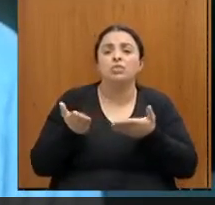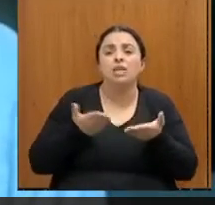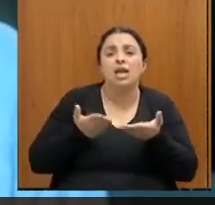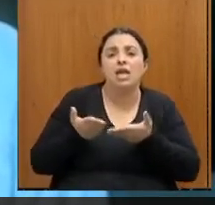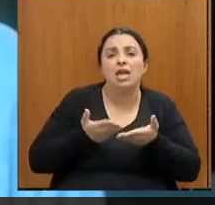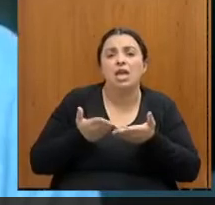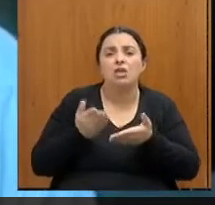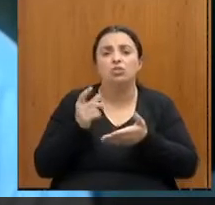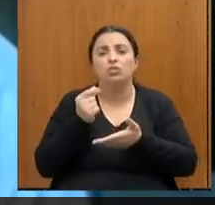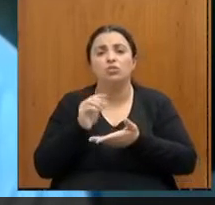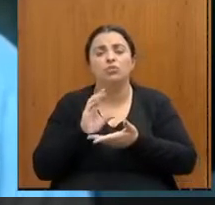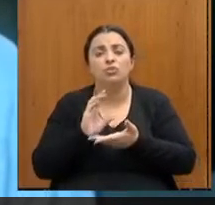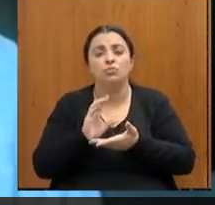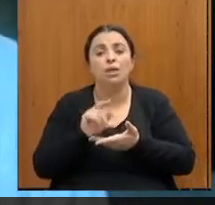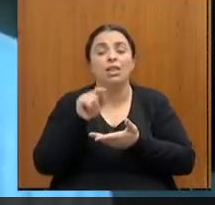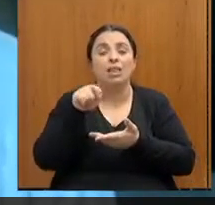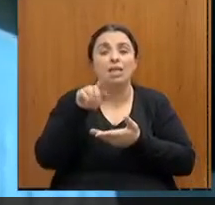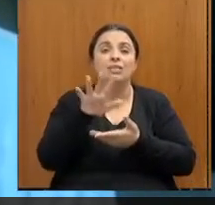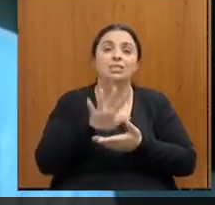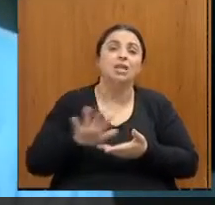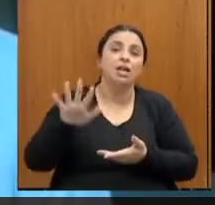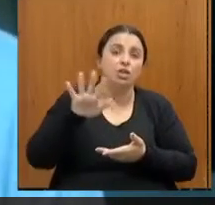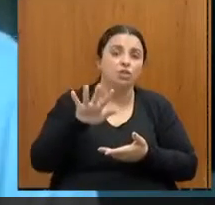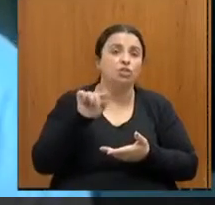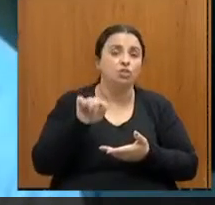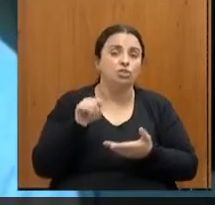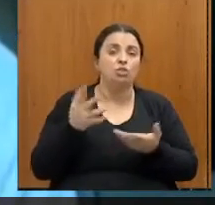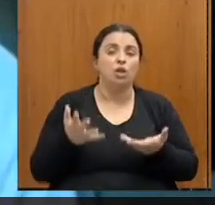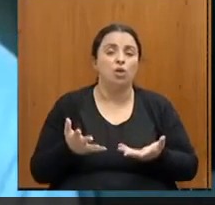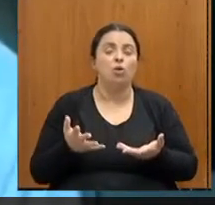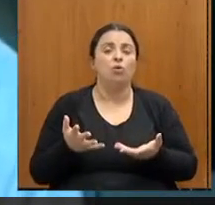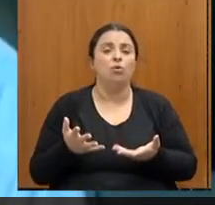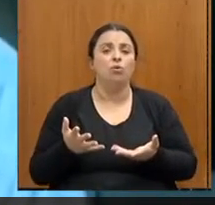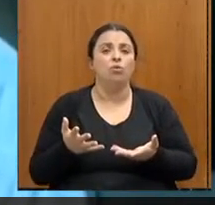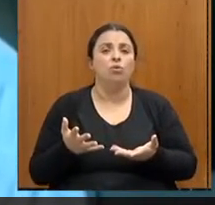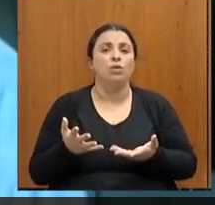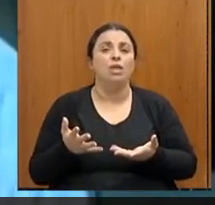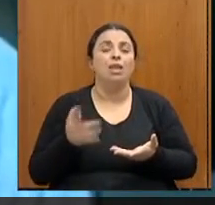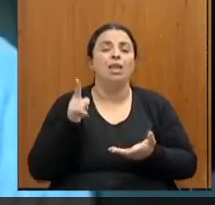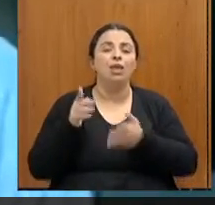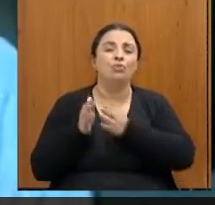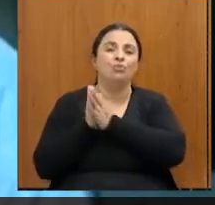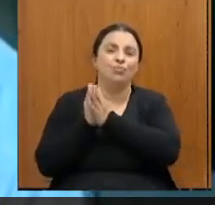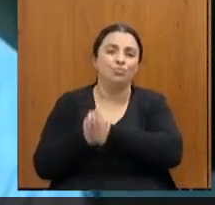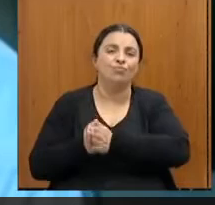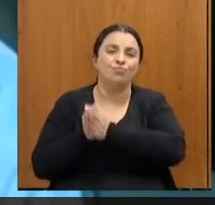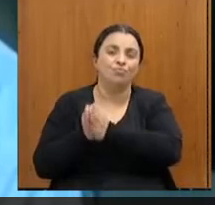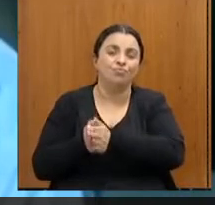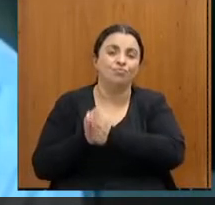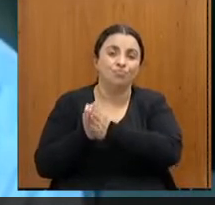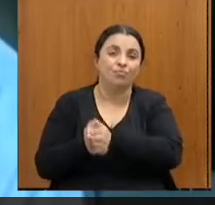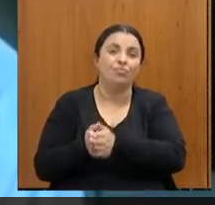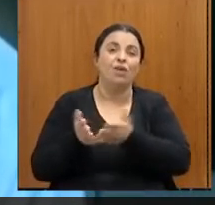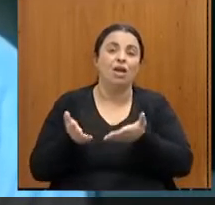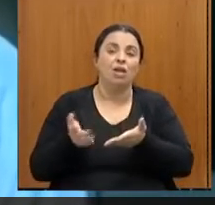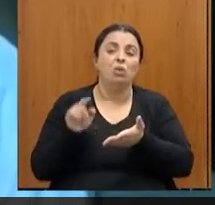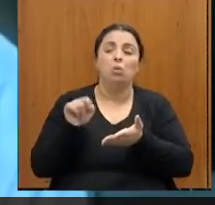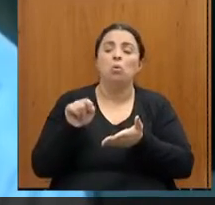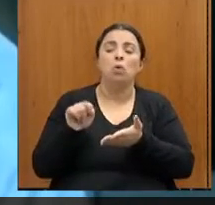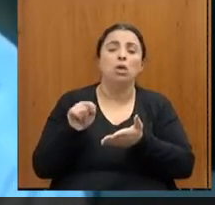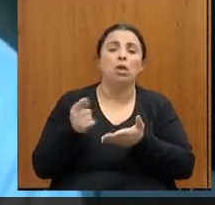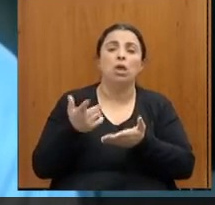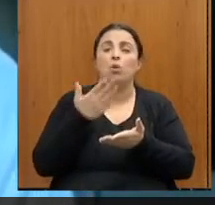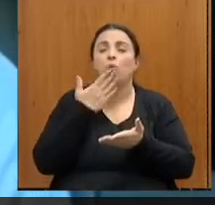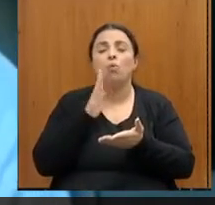a região propriamente dito a ser contemplado no Vale do Jequitinhonha com com este investimento